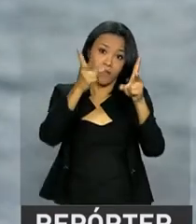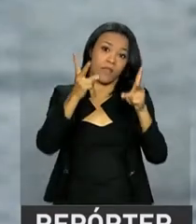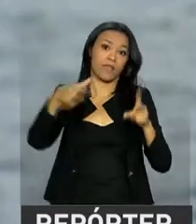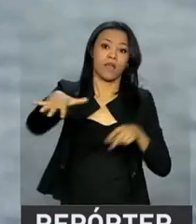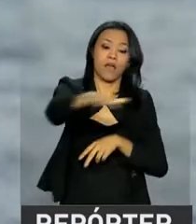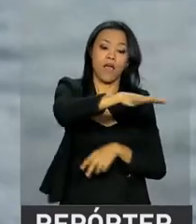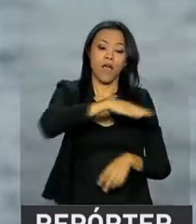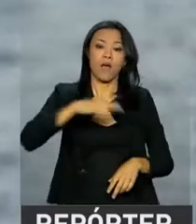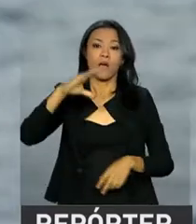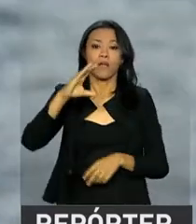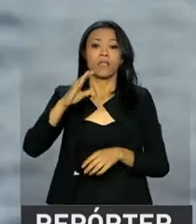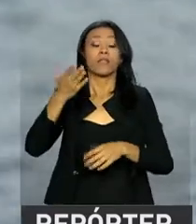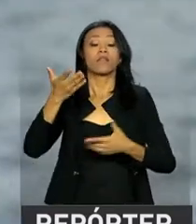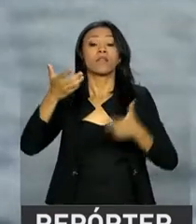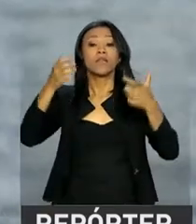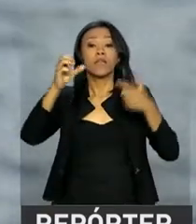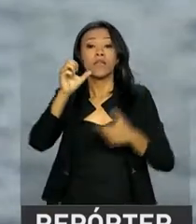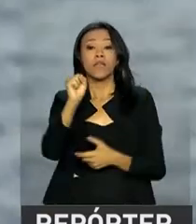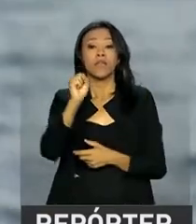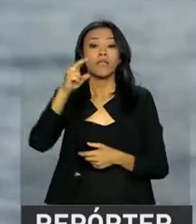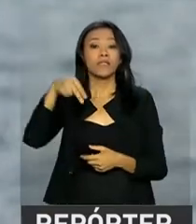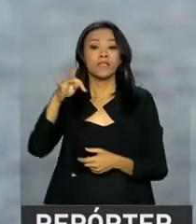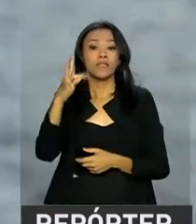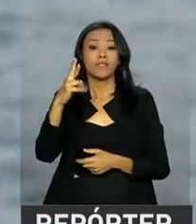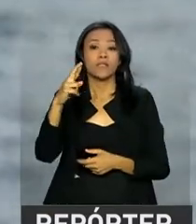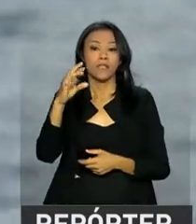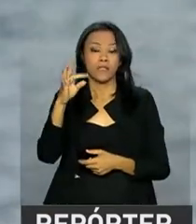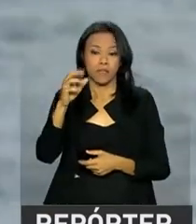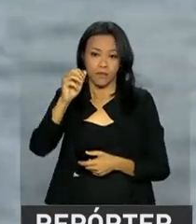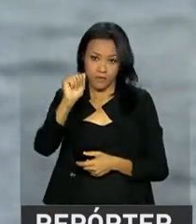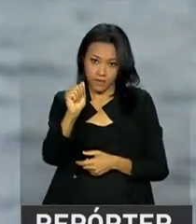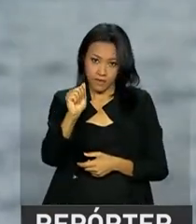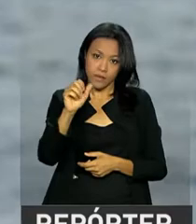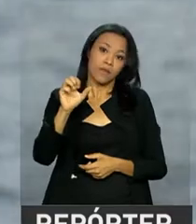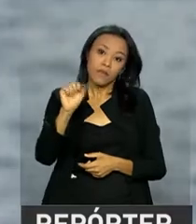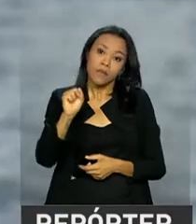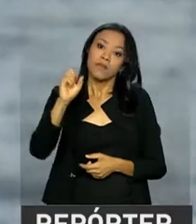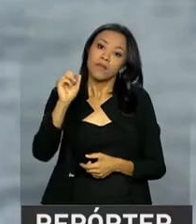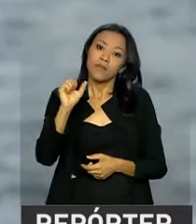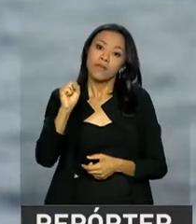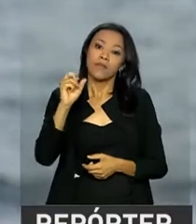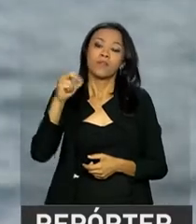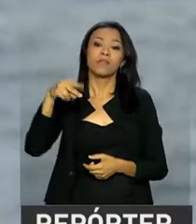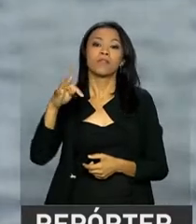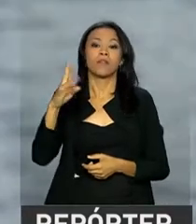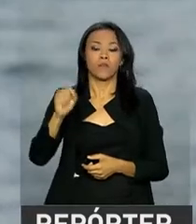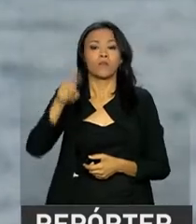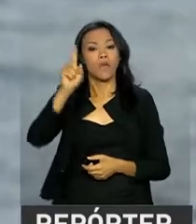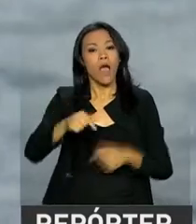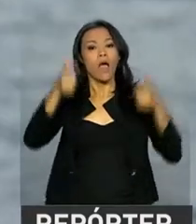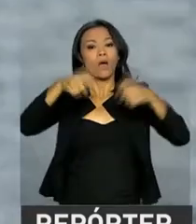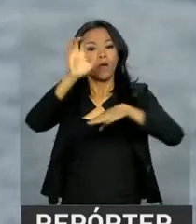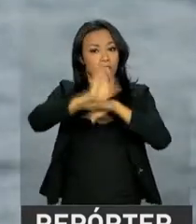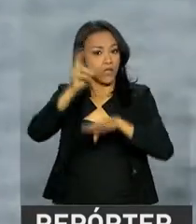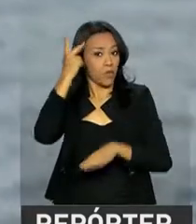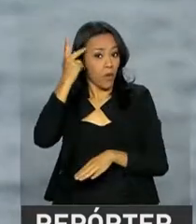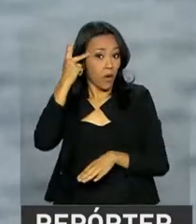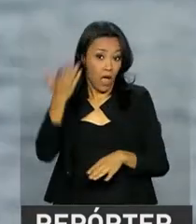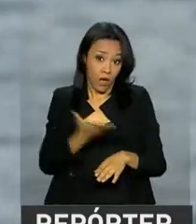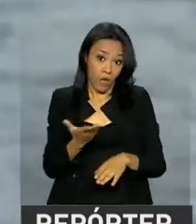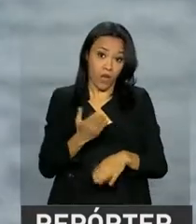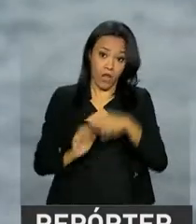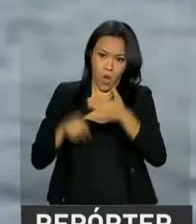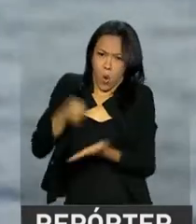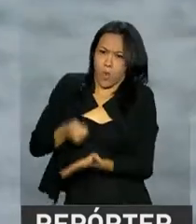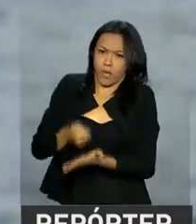na bacia de Santos. Agora, a Petrobras não é mais obrigada a participar da exploração de todos os